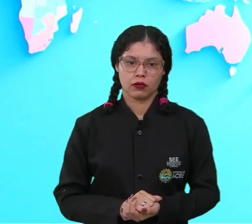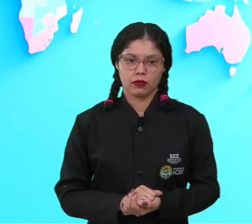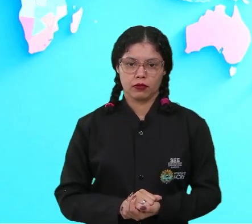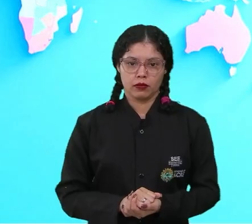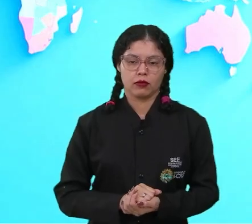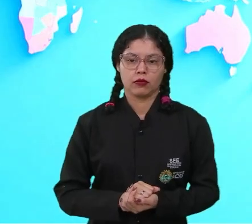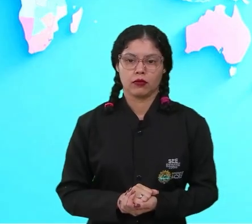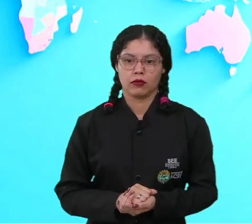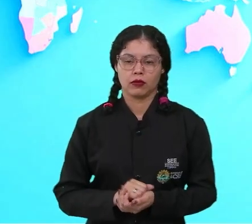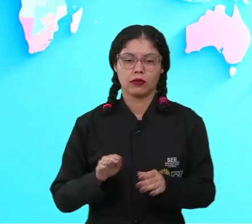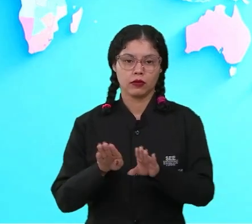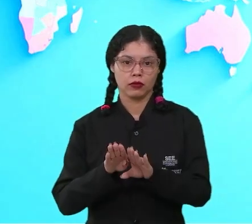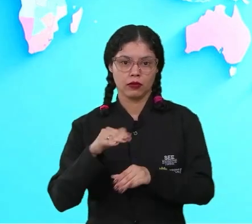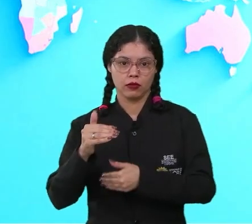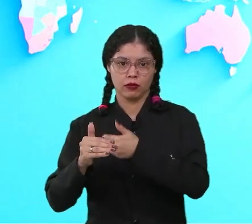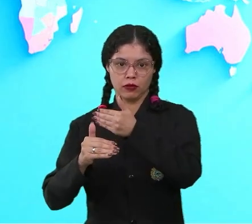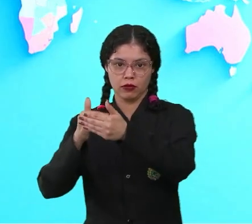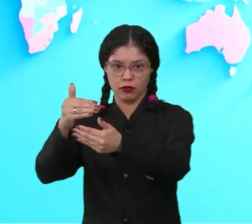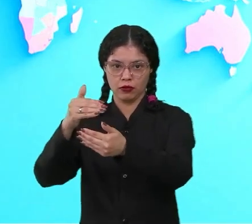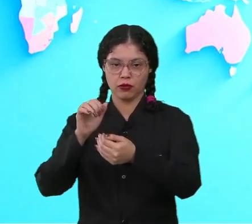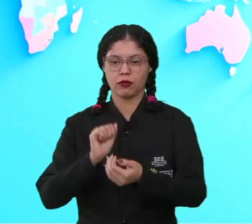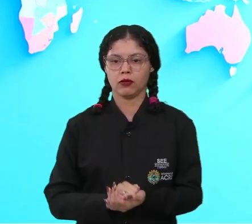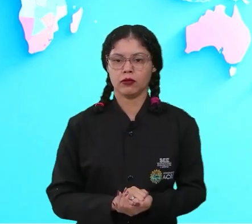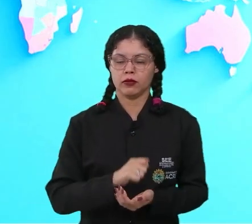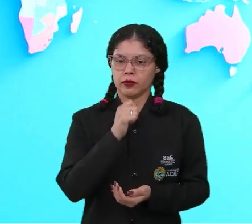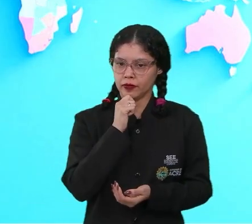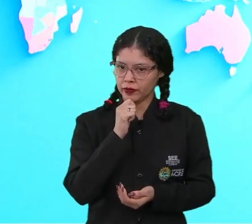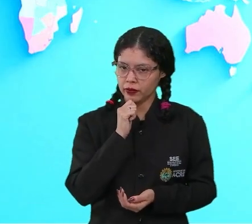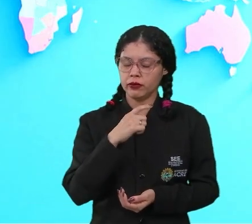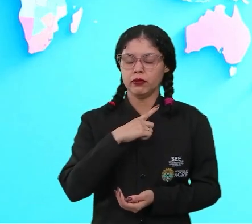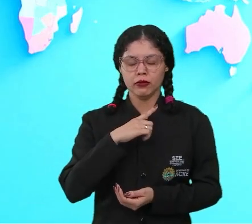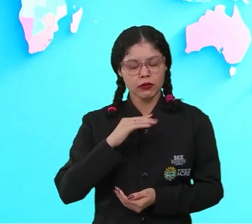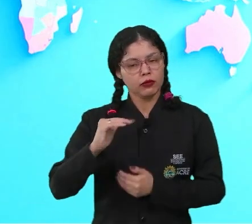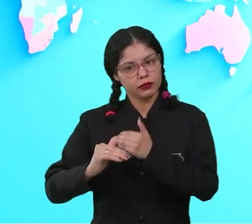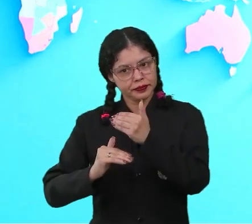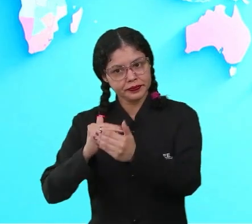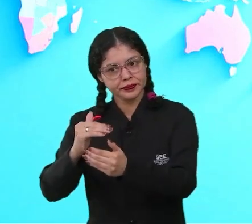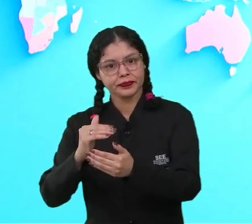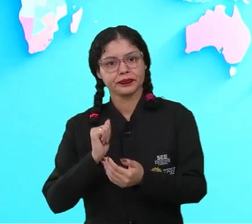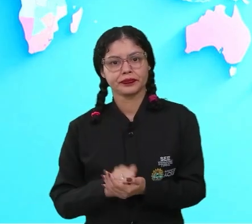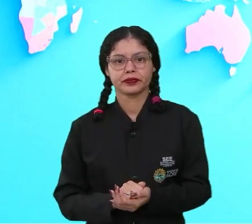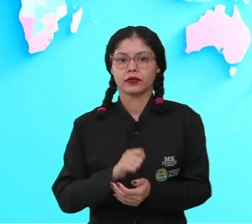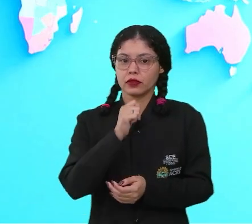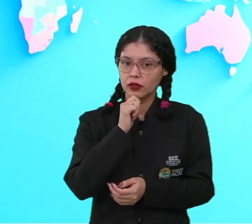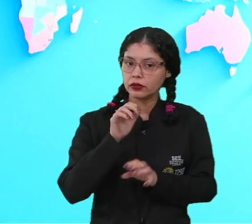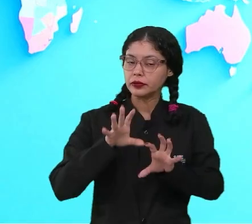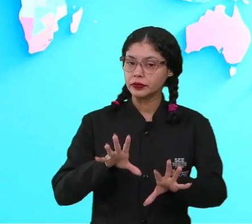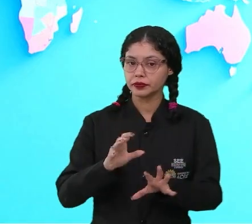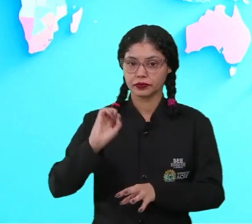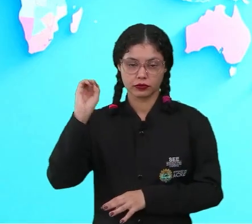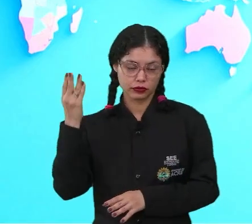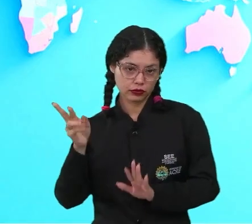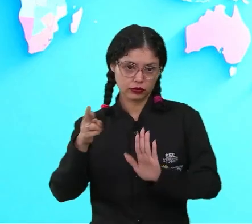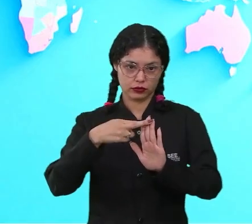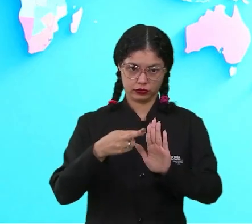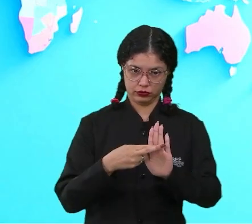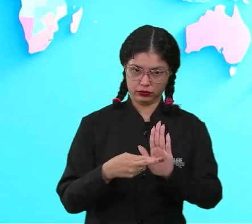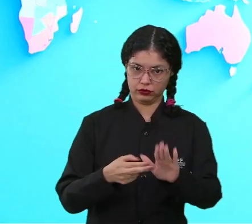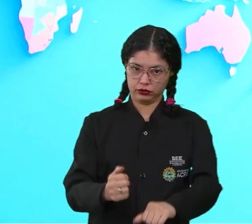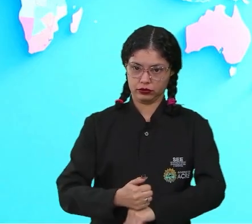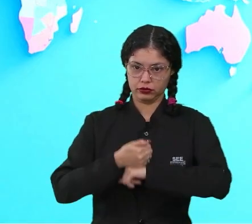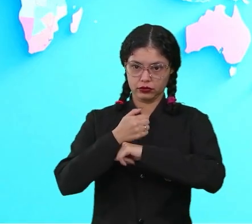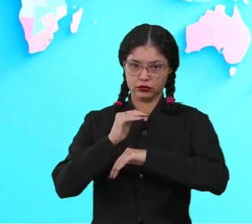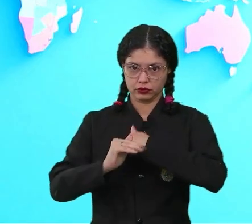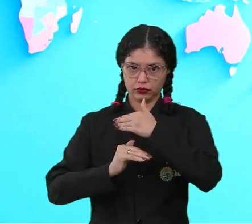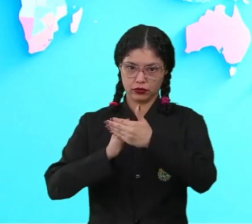de países em desenvolvimento. Logo, as filiais mantêm rigorosos padrões